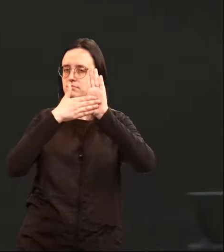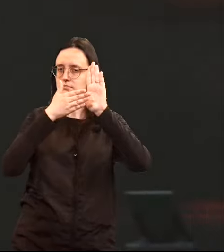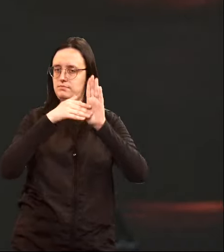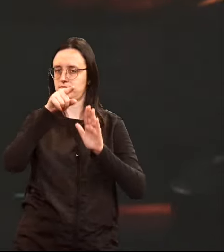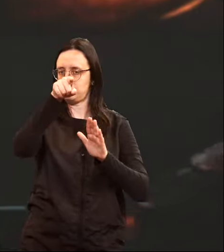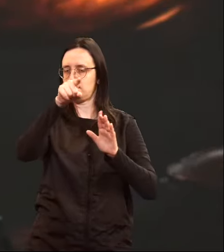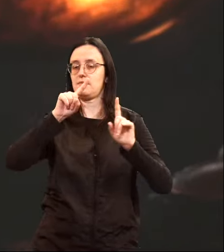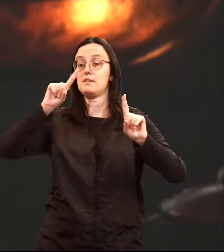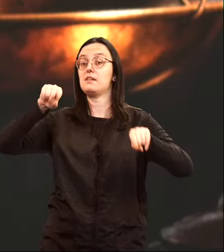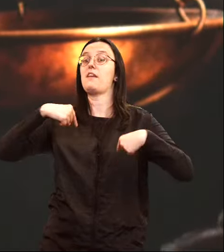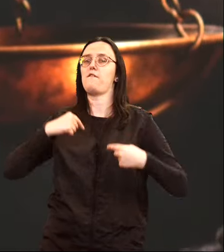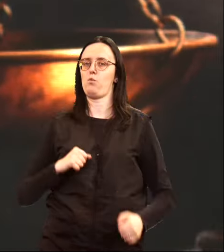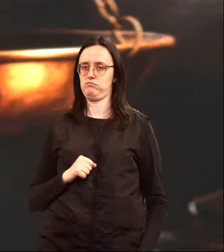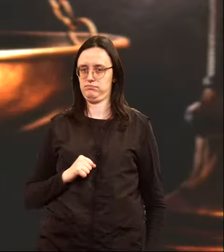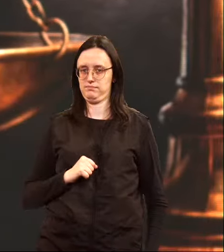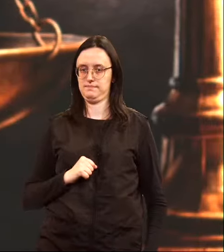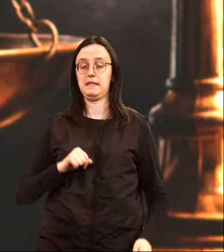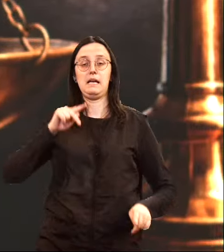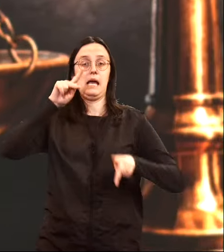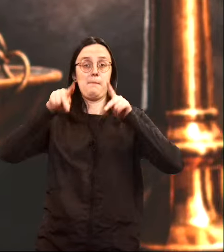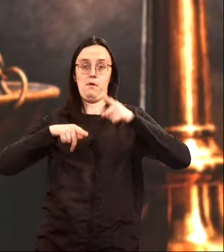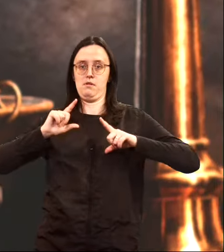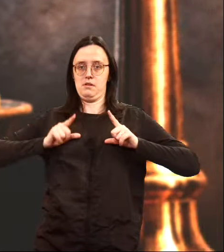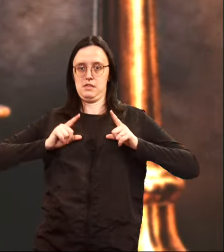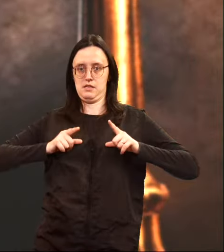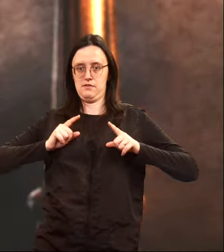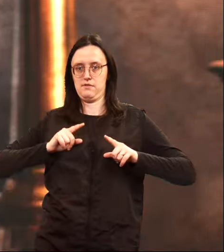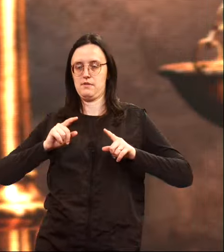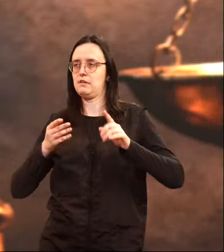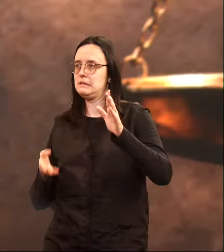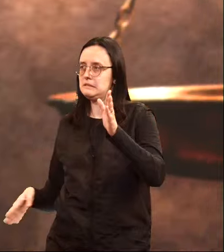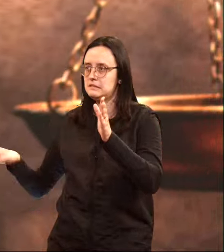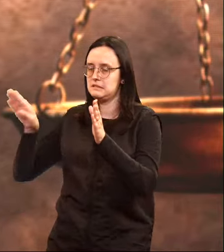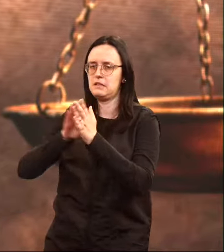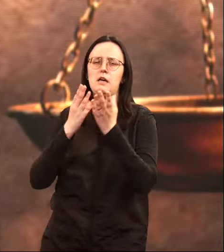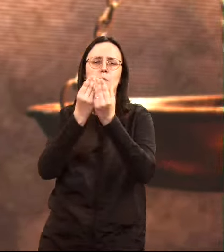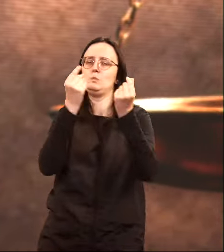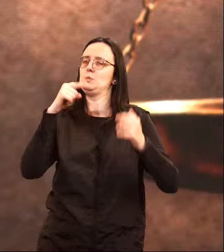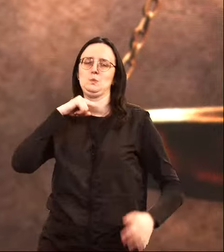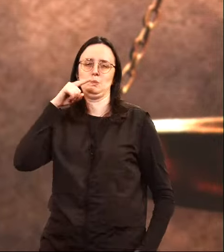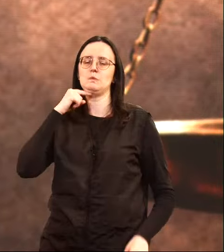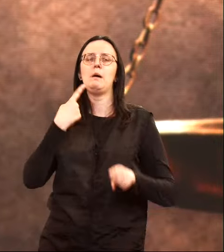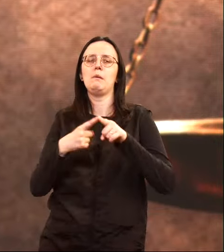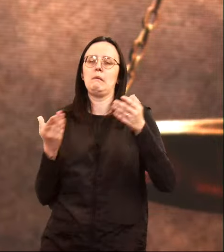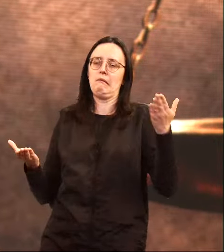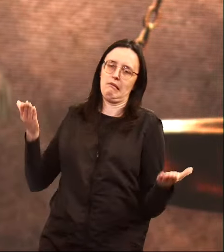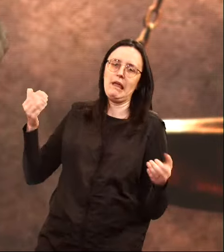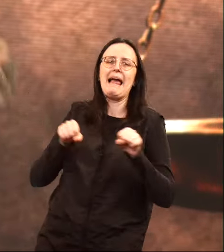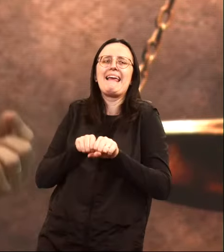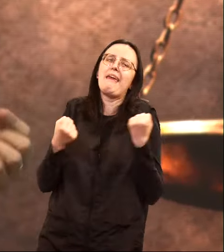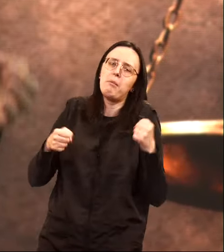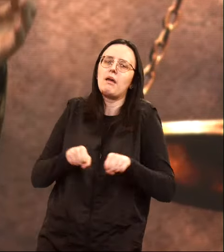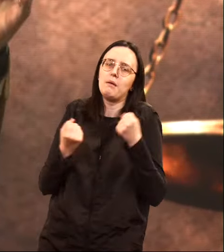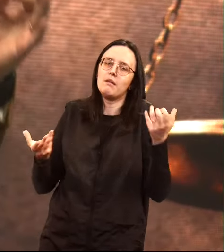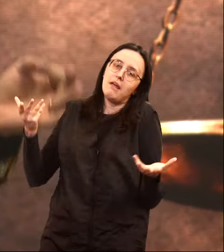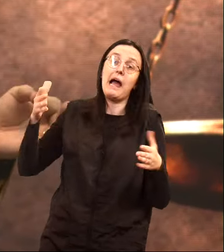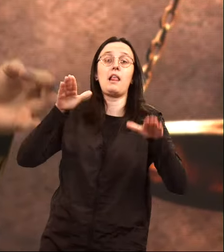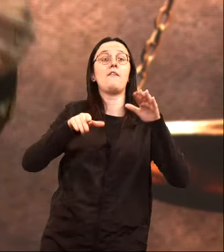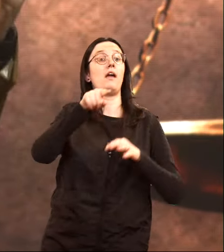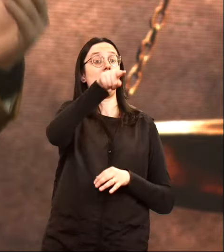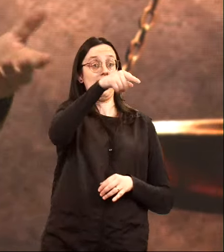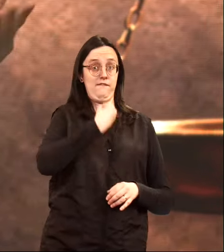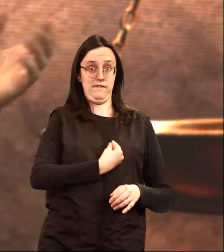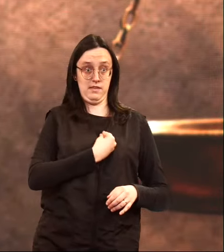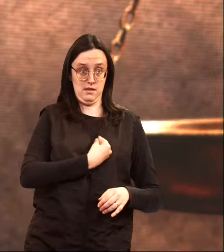desafio. O povo de Israel não chegou lá, muitos não chegaram lá porque a balança deles estava quebrada e talvez a